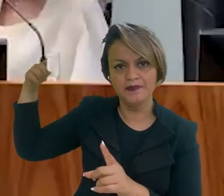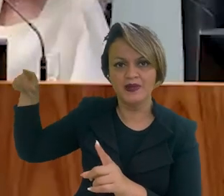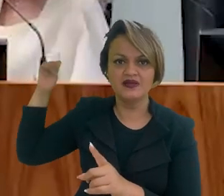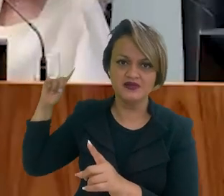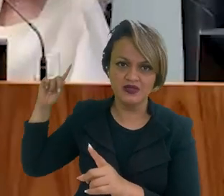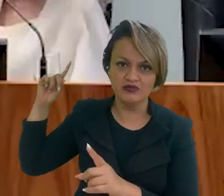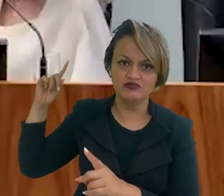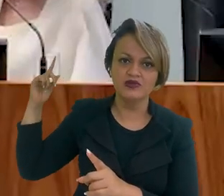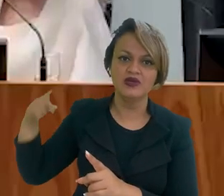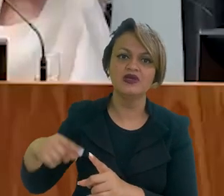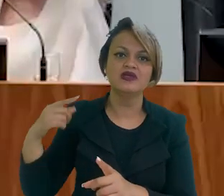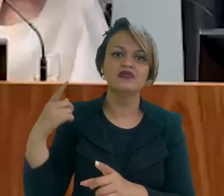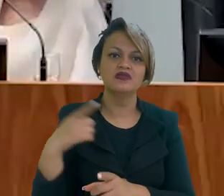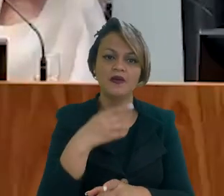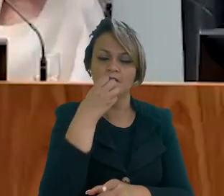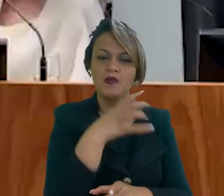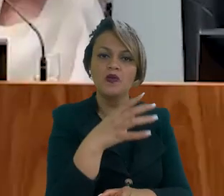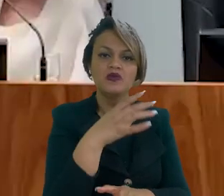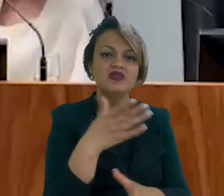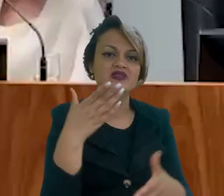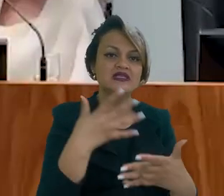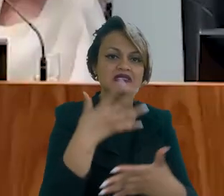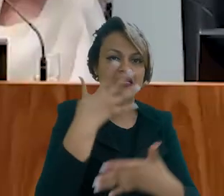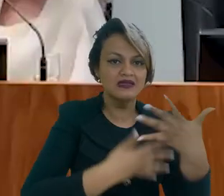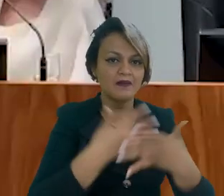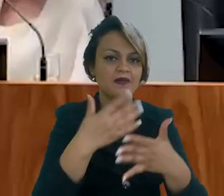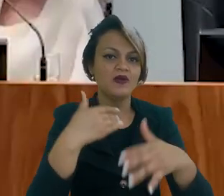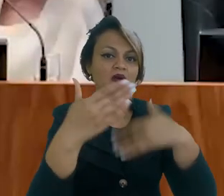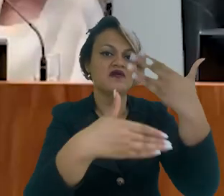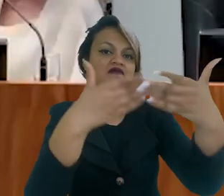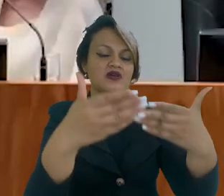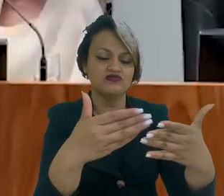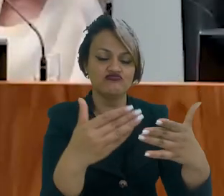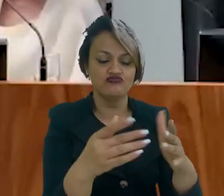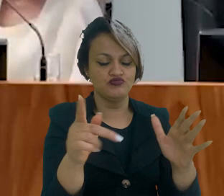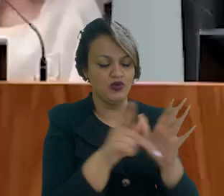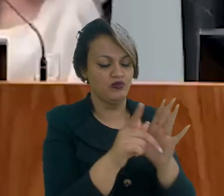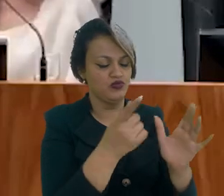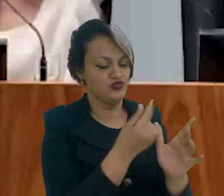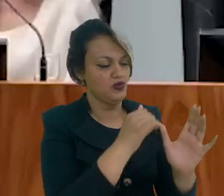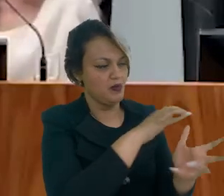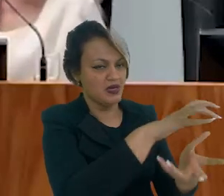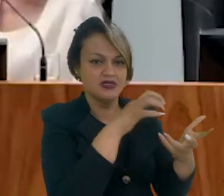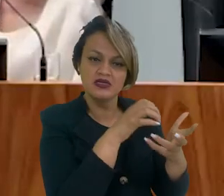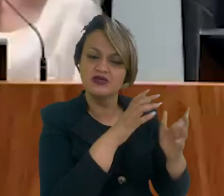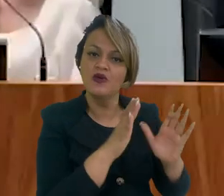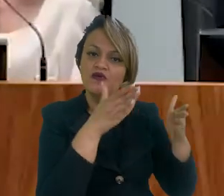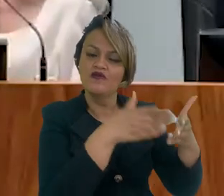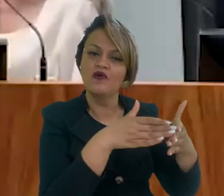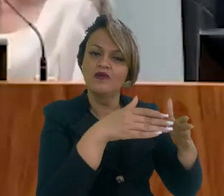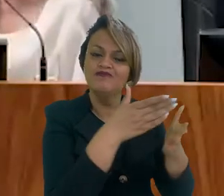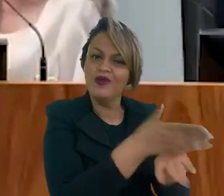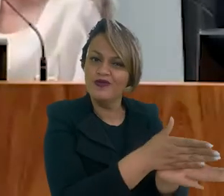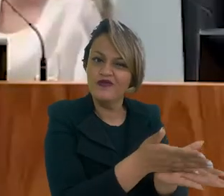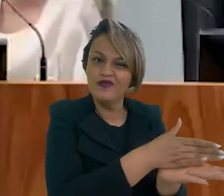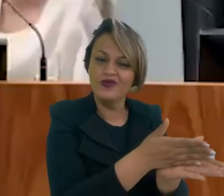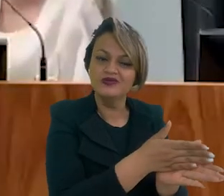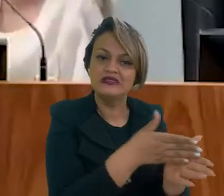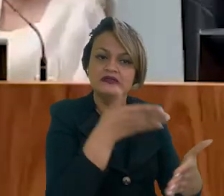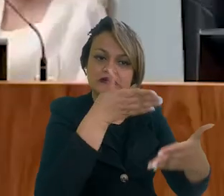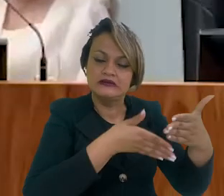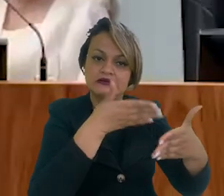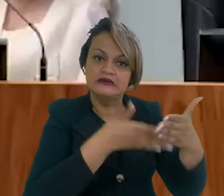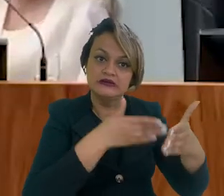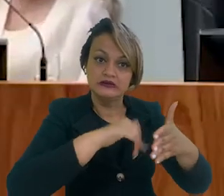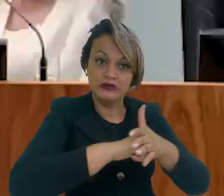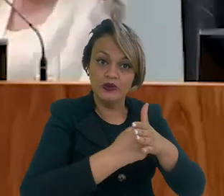econômico também então se volta para trás certo sentido para outros é bom e se impede um avanço de globalização né